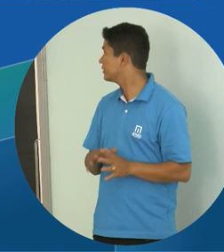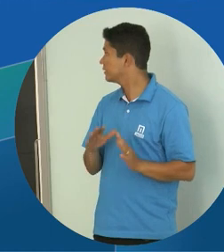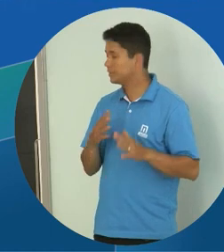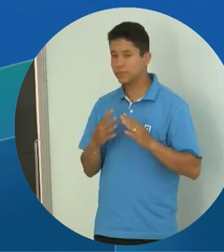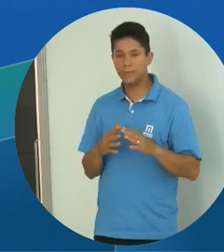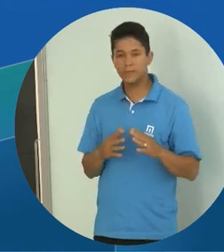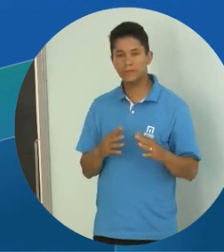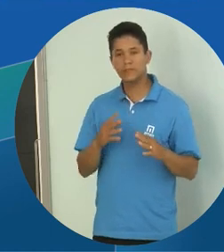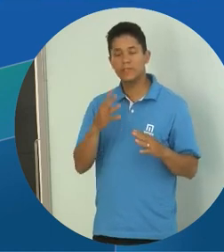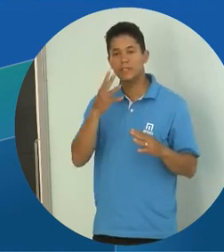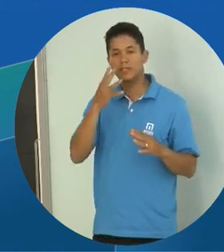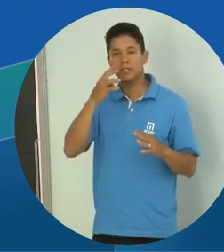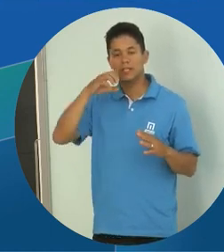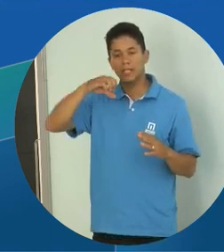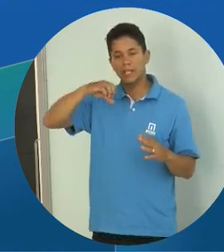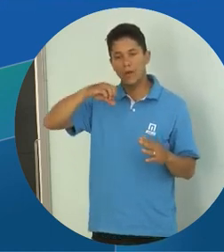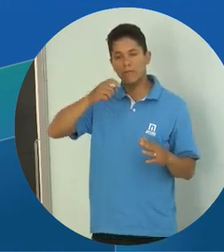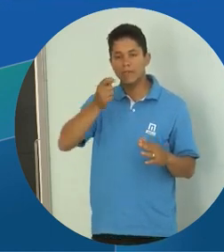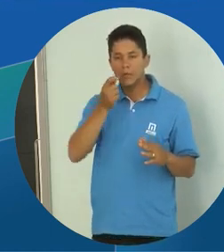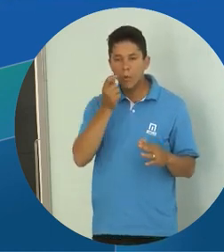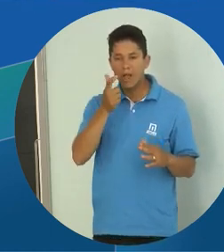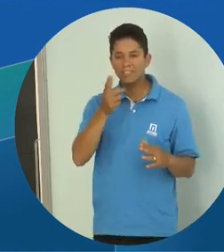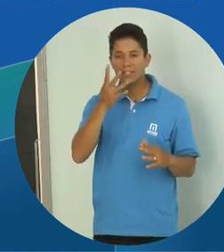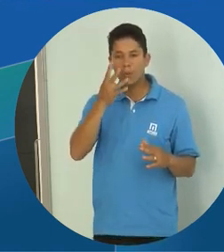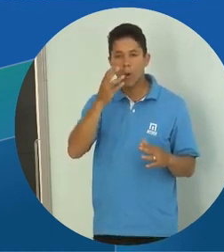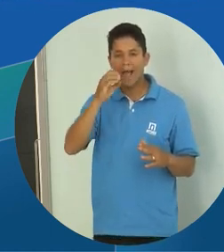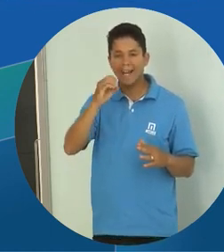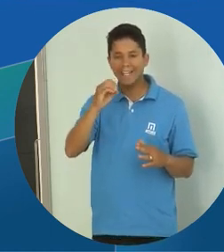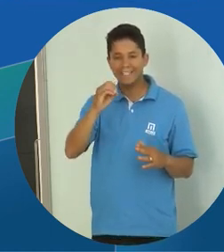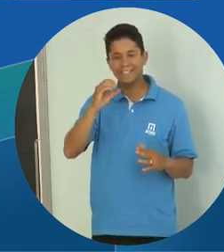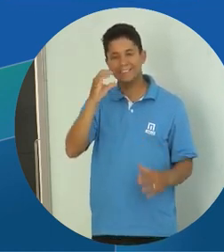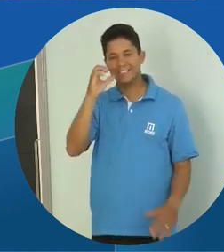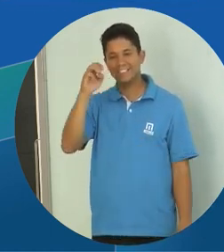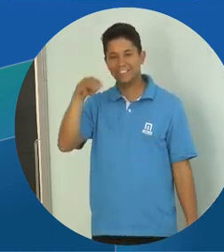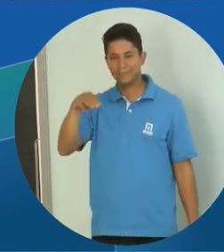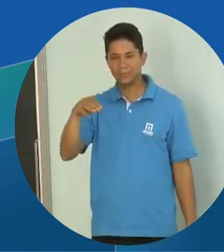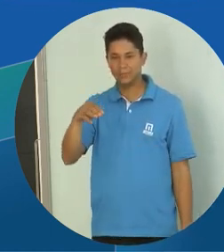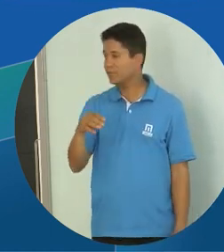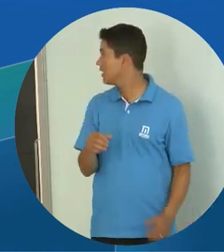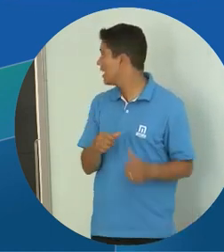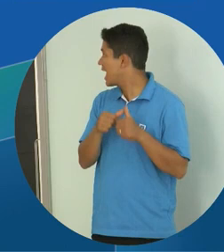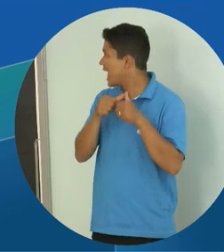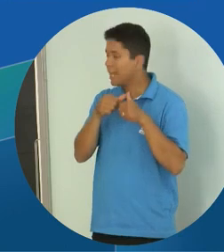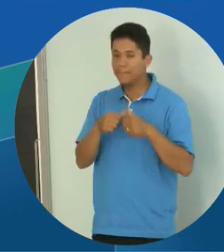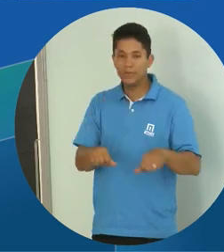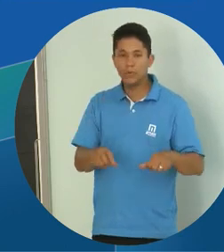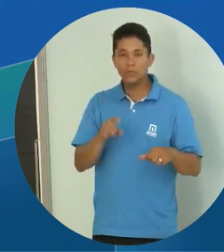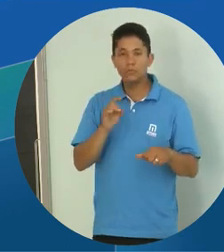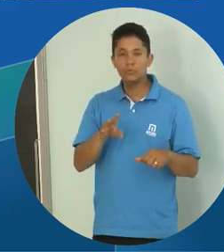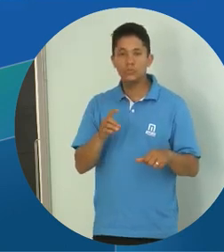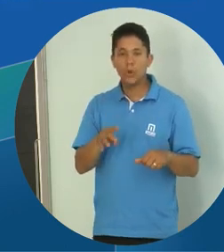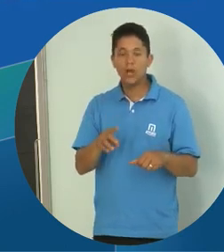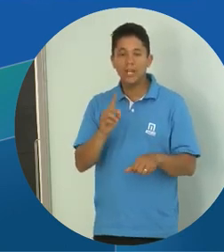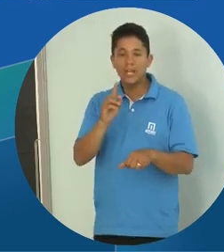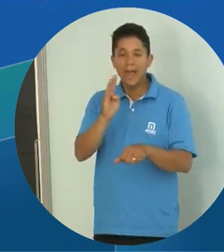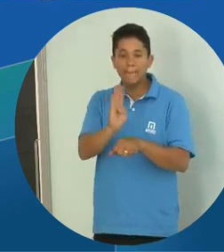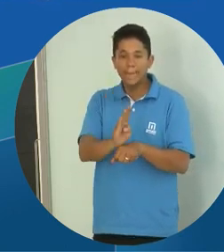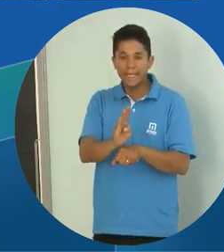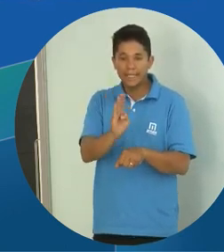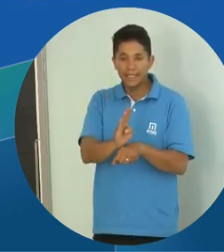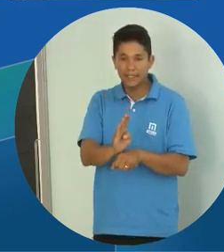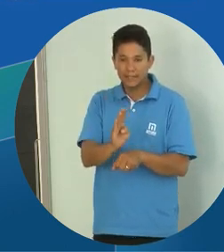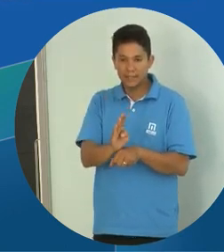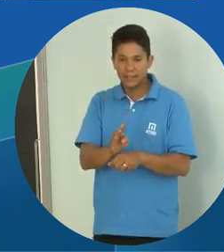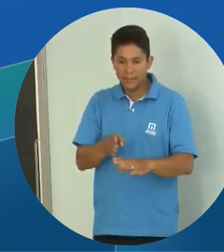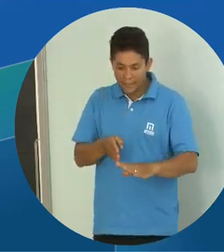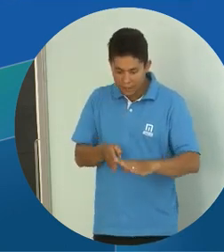conseguiu concluir que a resina conseguiu ficar somente na camada de brita, ela não atingiu a camada de areia, ela chega na camada